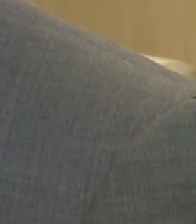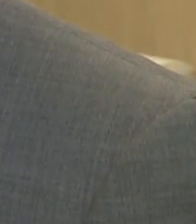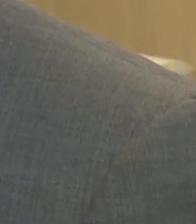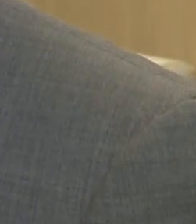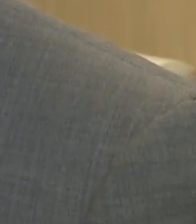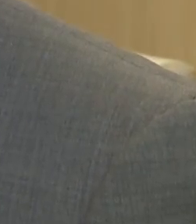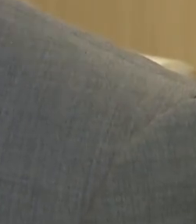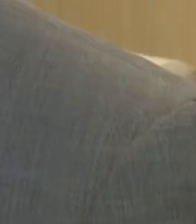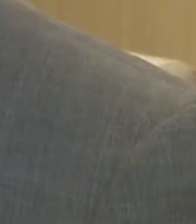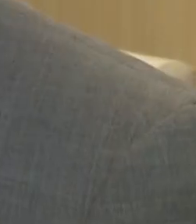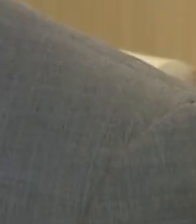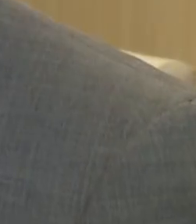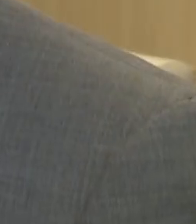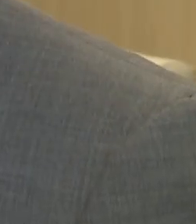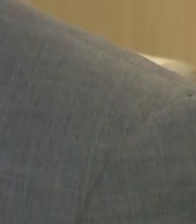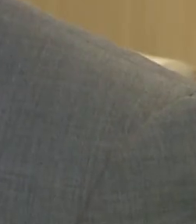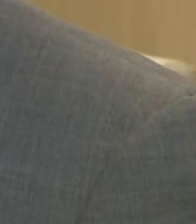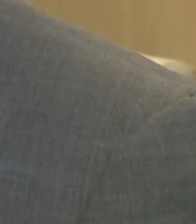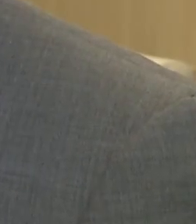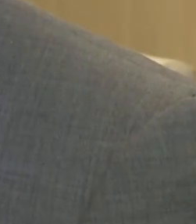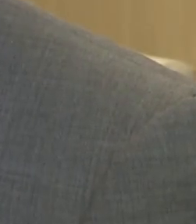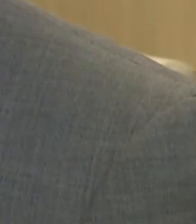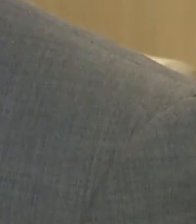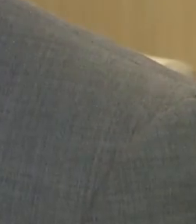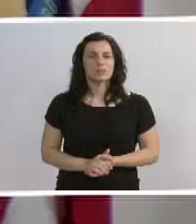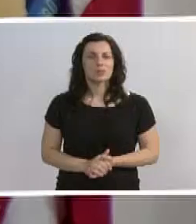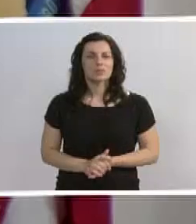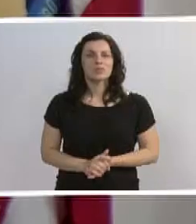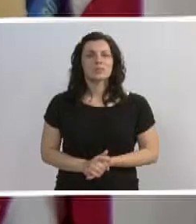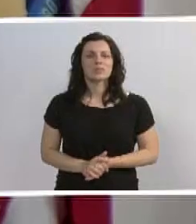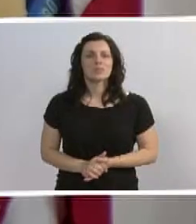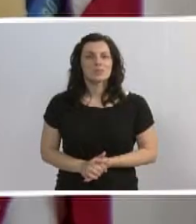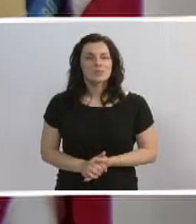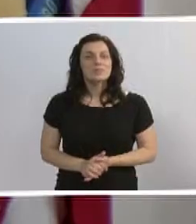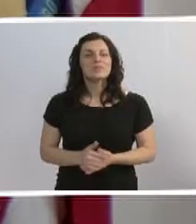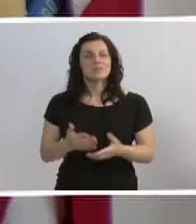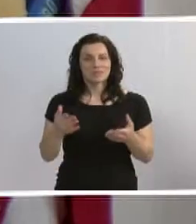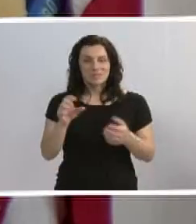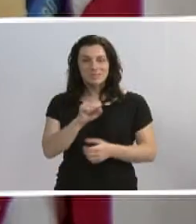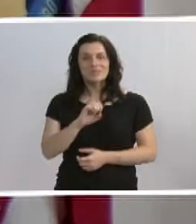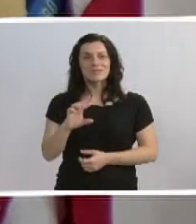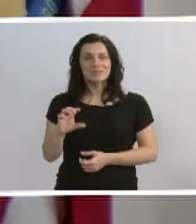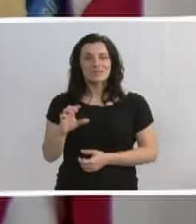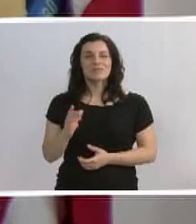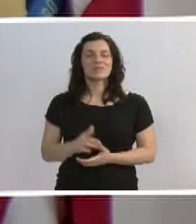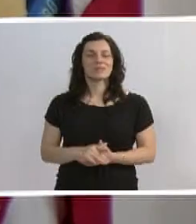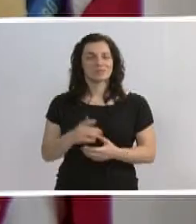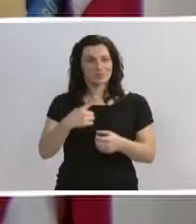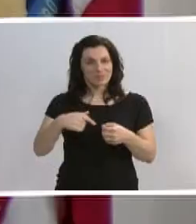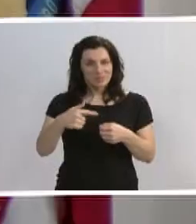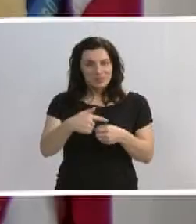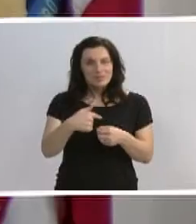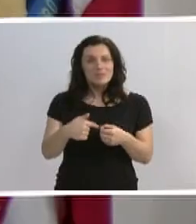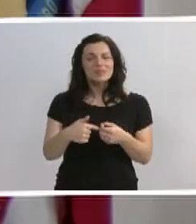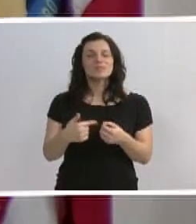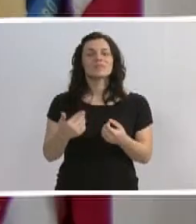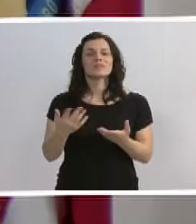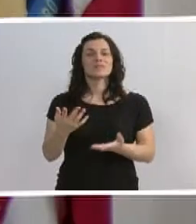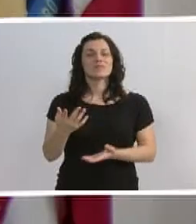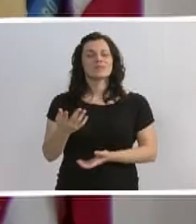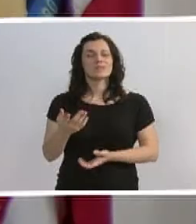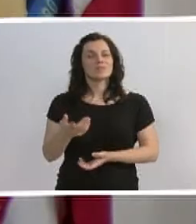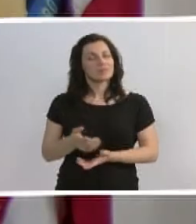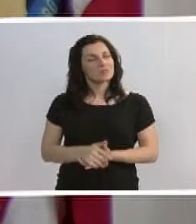Napoleão Bernardes que eu celebro na Câmara de Vereadores a possibilidade de Blumenau sediar as Olimpíadas escolares de Santa